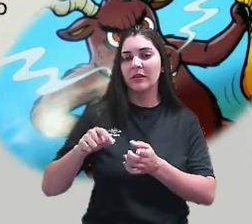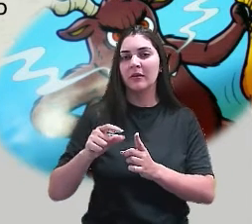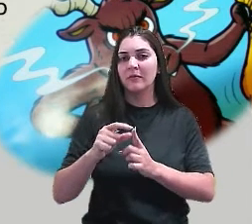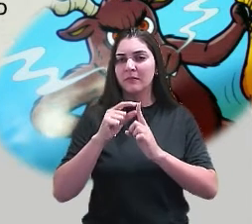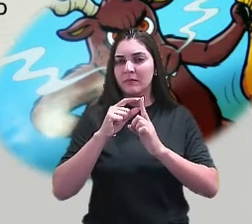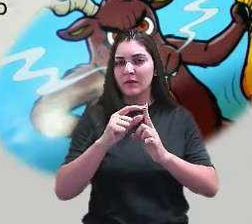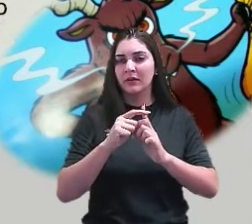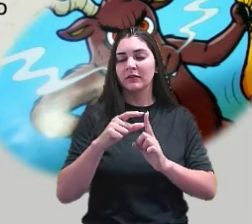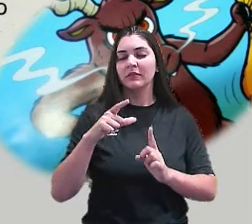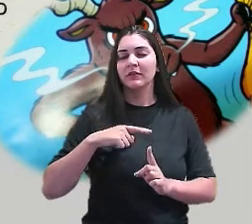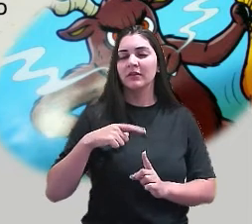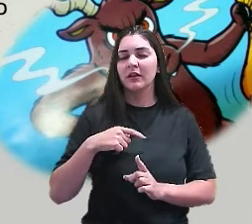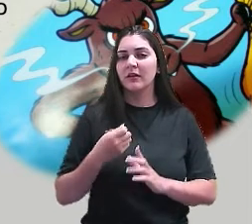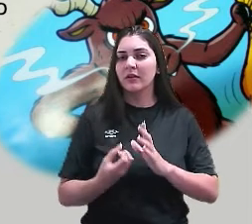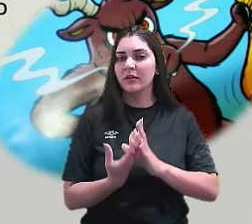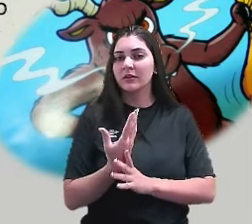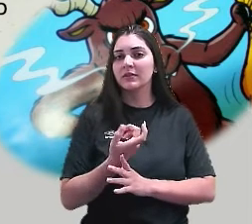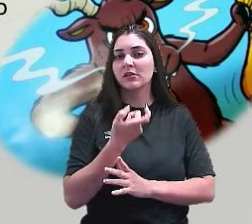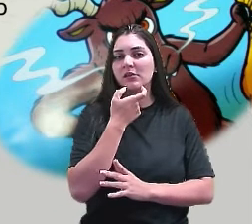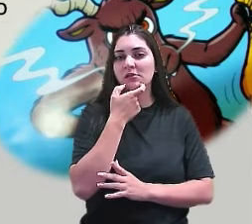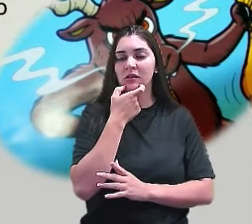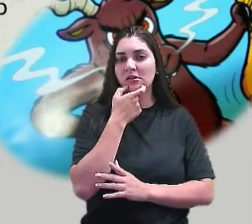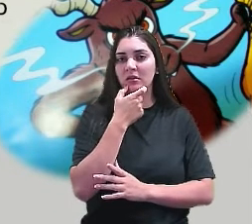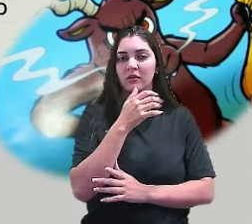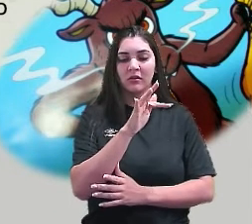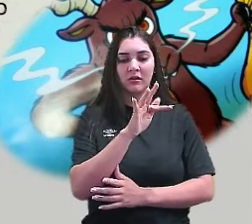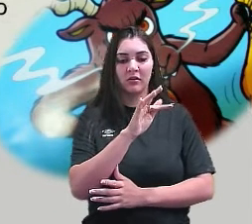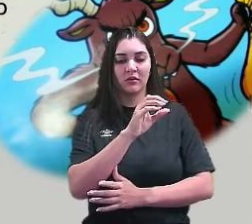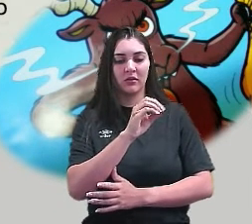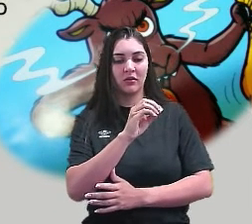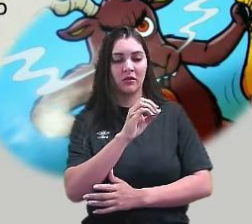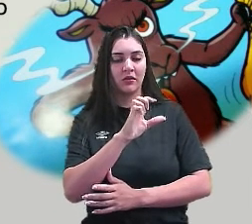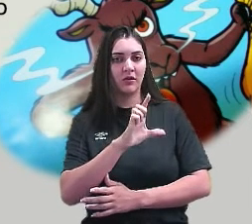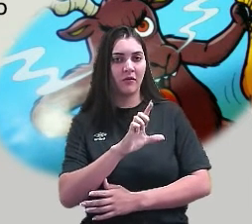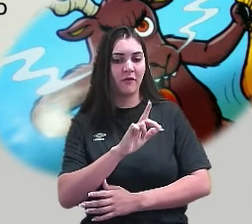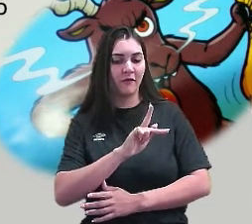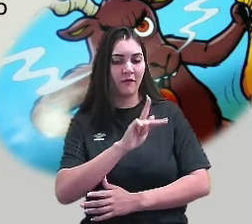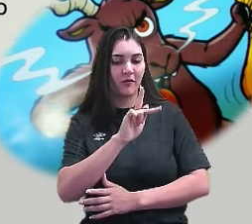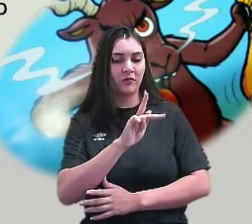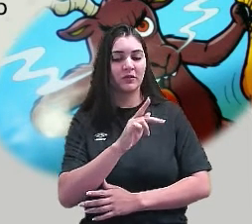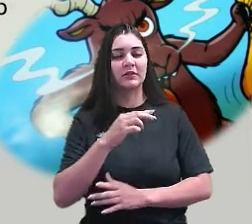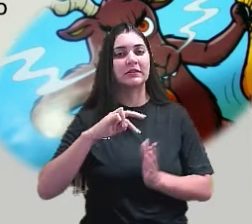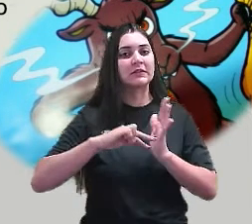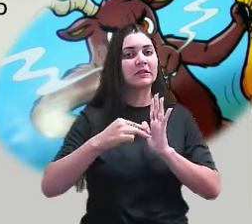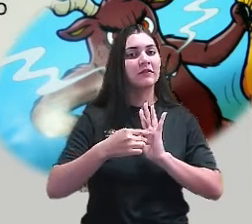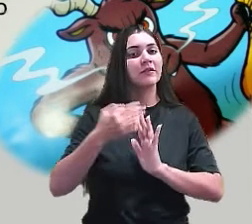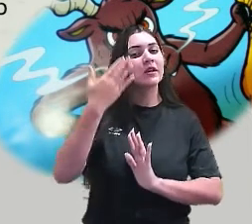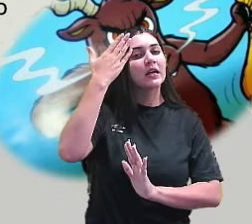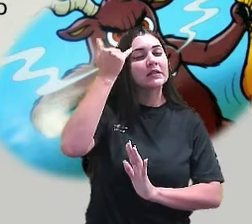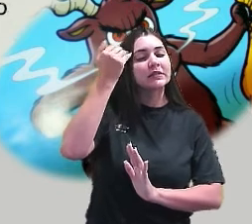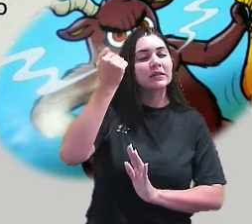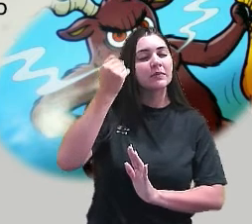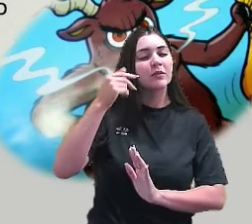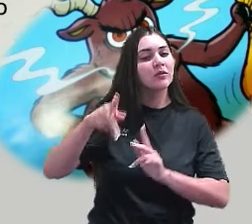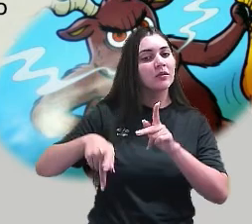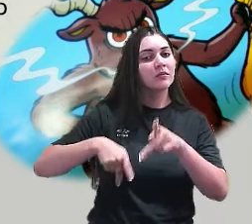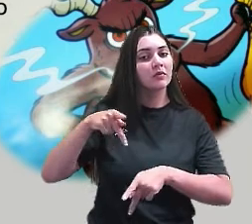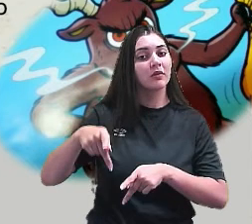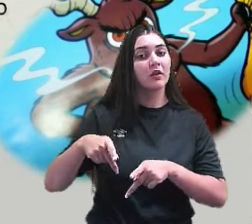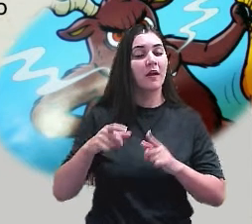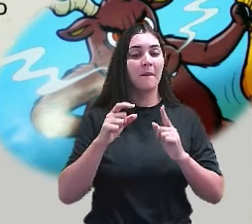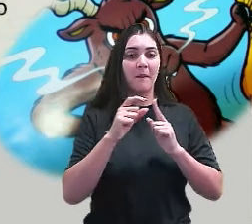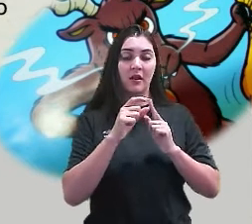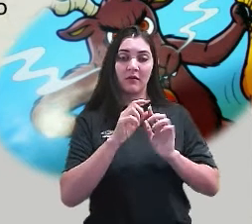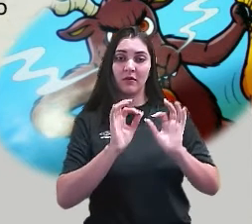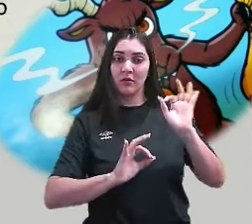tem origem do inglês, em que folclore significa sabedoria popular. A palavra é formada pela junção